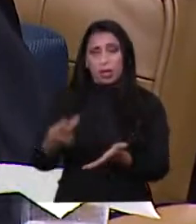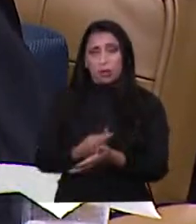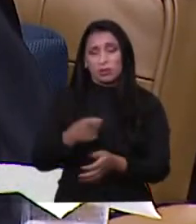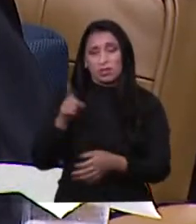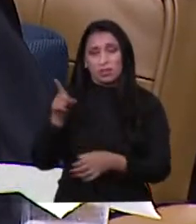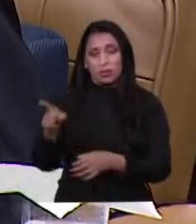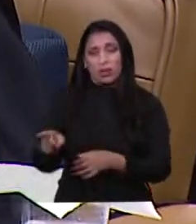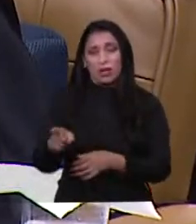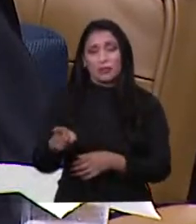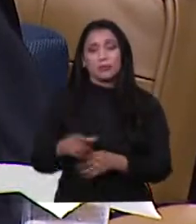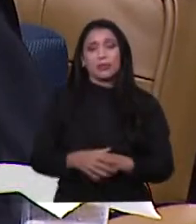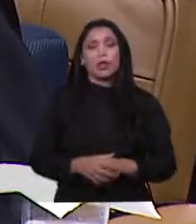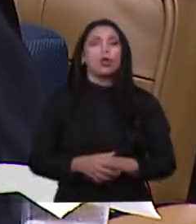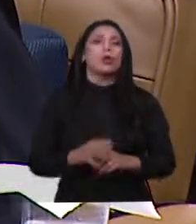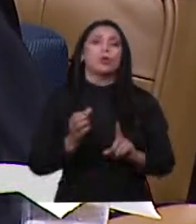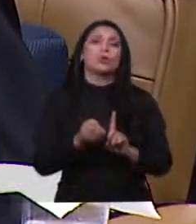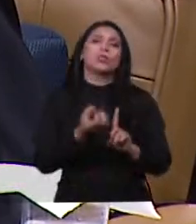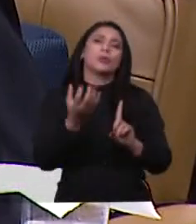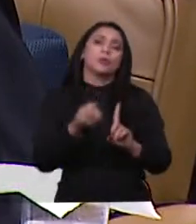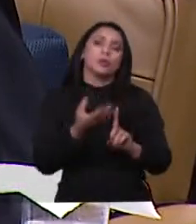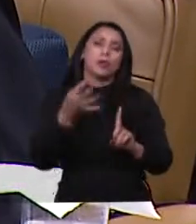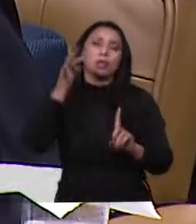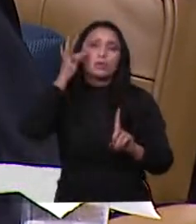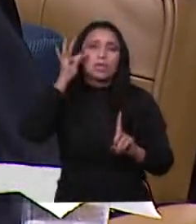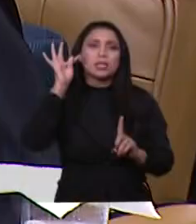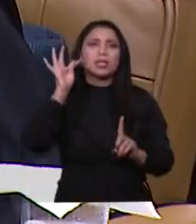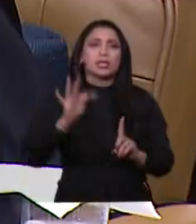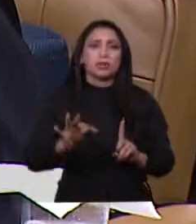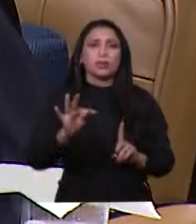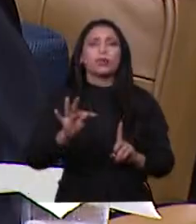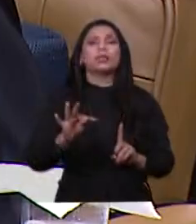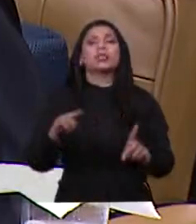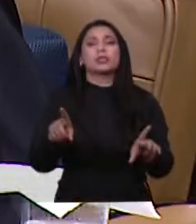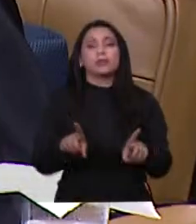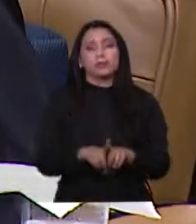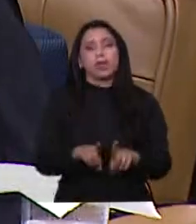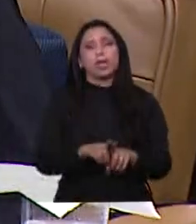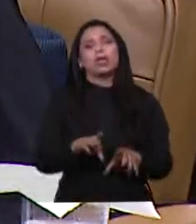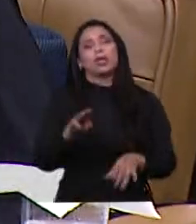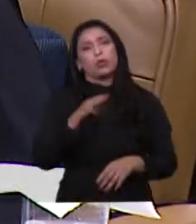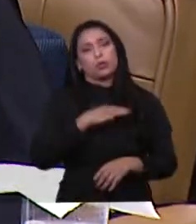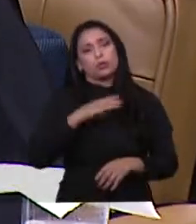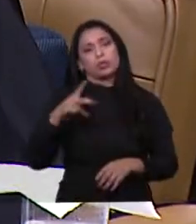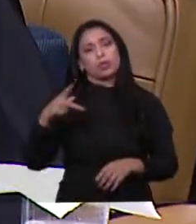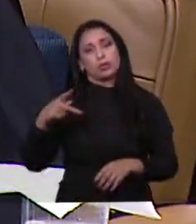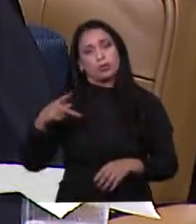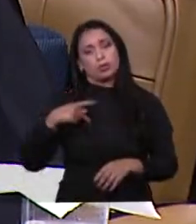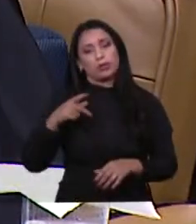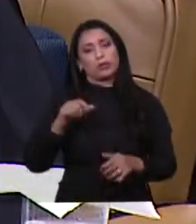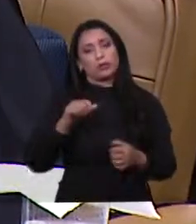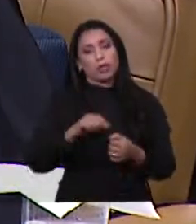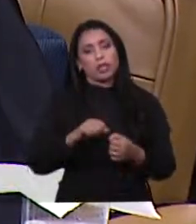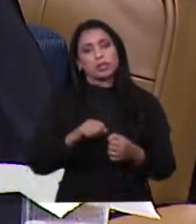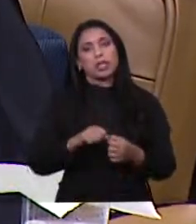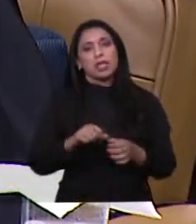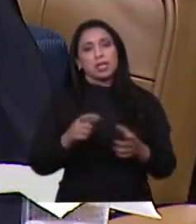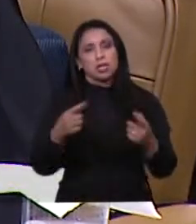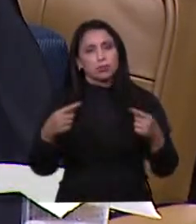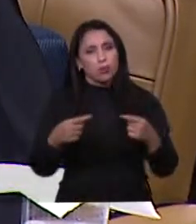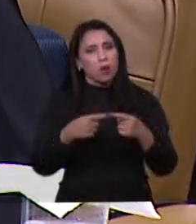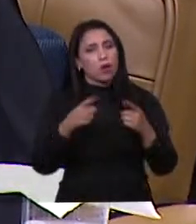dos depoimentos das testemunhas arroladas pelo Ministério Público, como consignado no voto eminente ministro